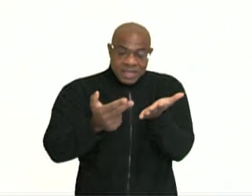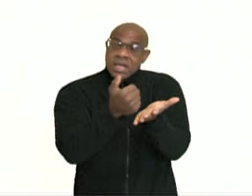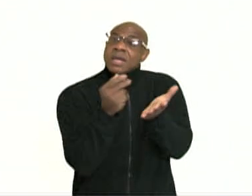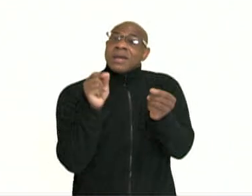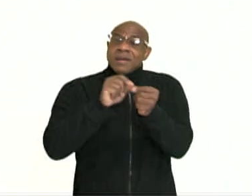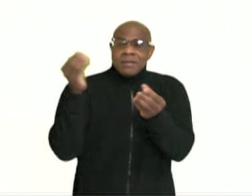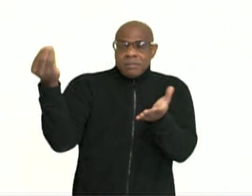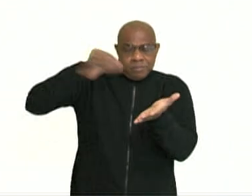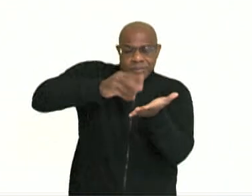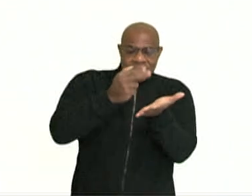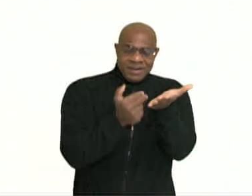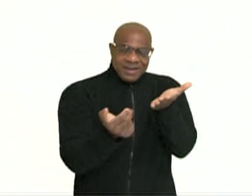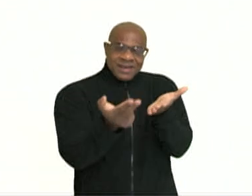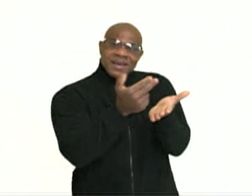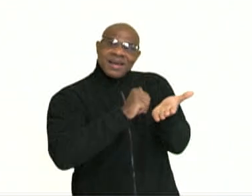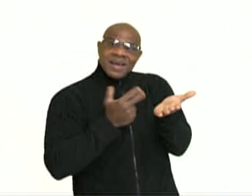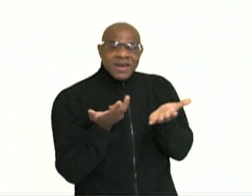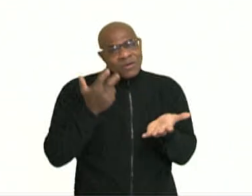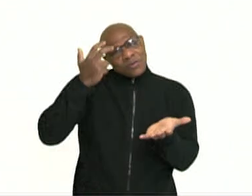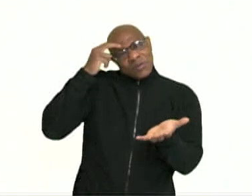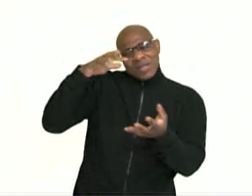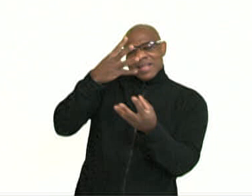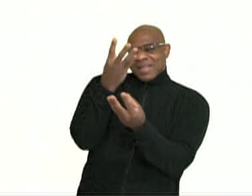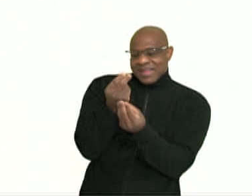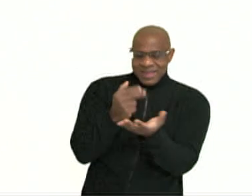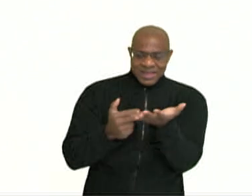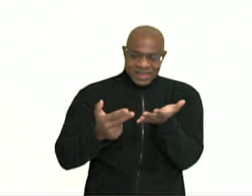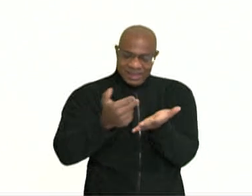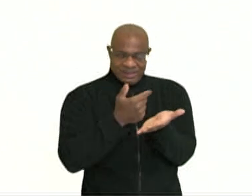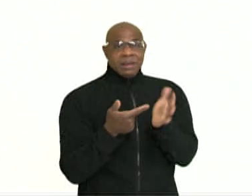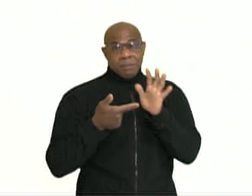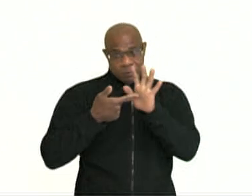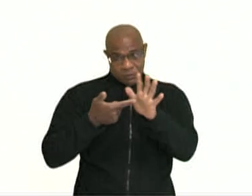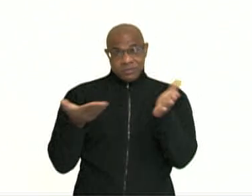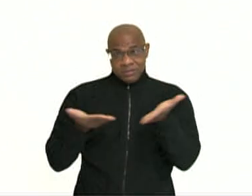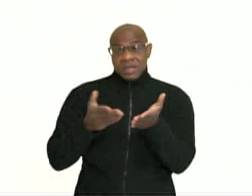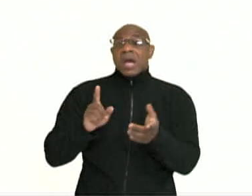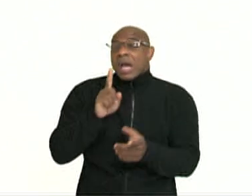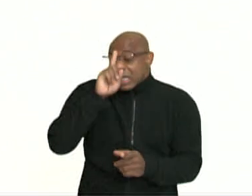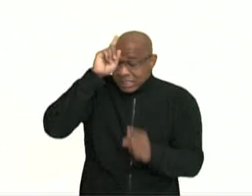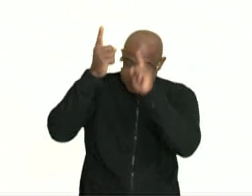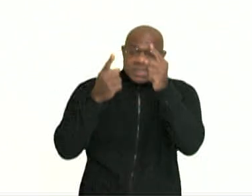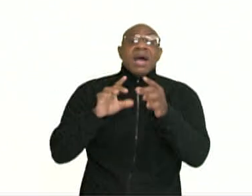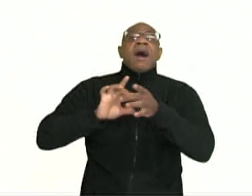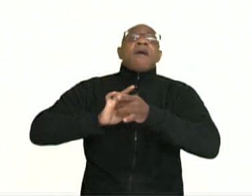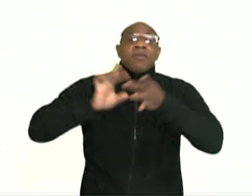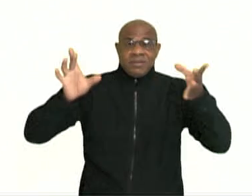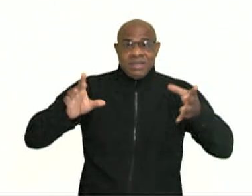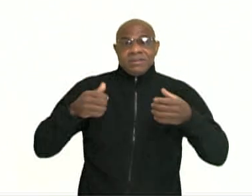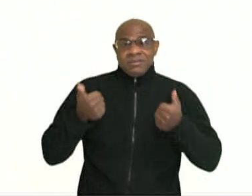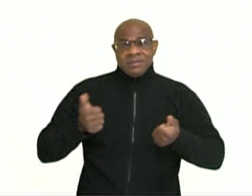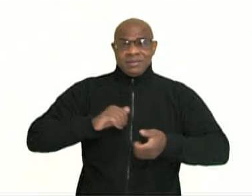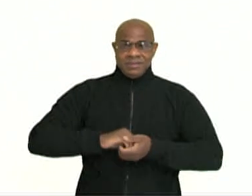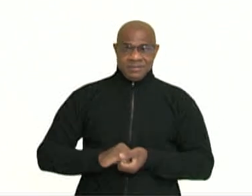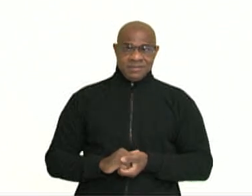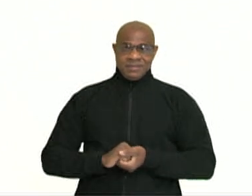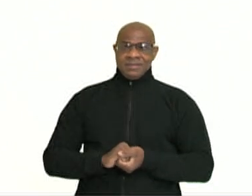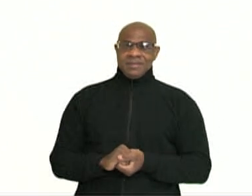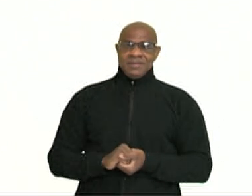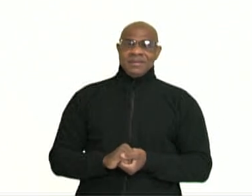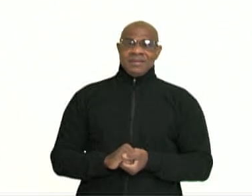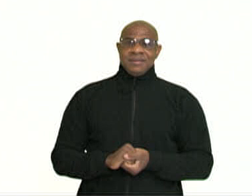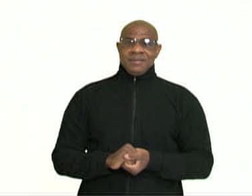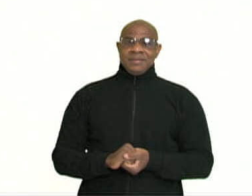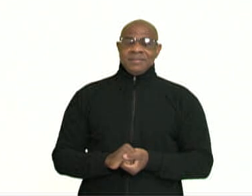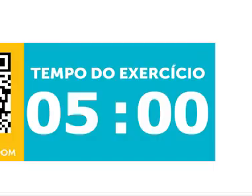ela aí, pode ser através da pintura, do desenho, do recorte, colagem. Crie à vontade, tá bom? Até daqui a pouco.